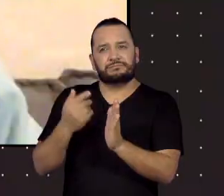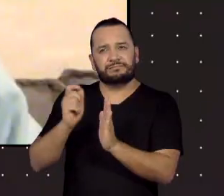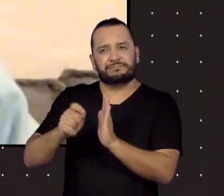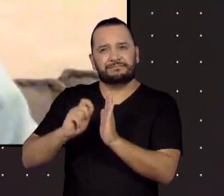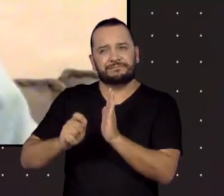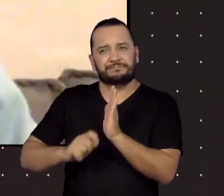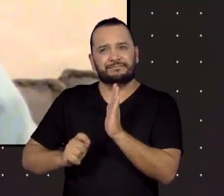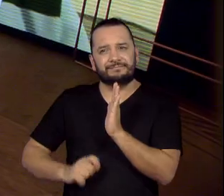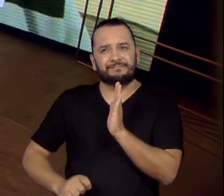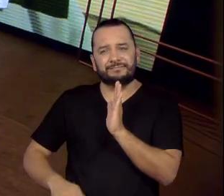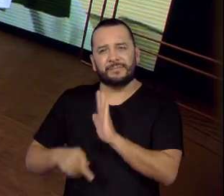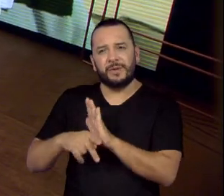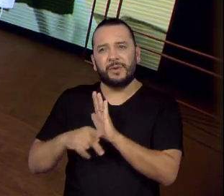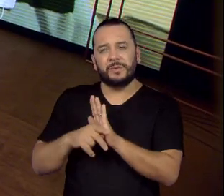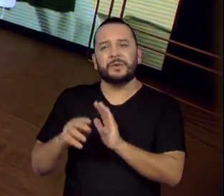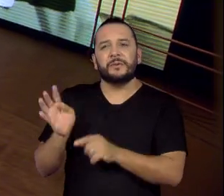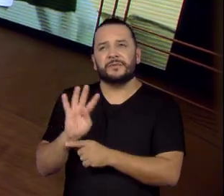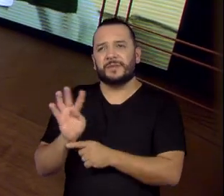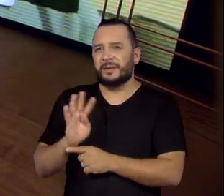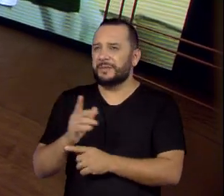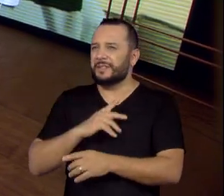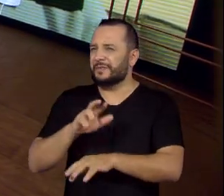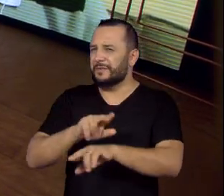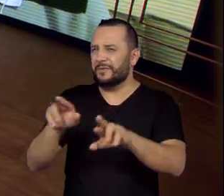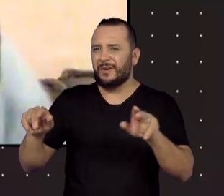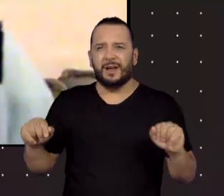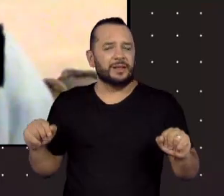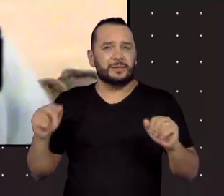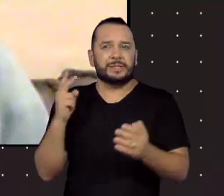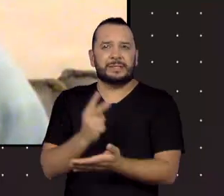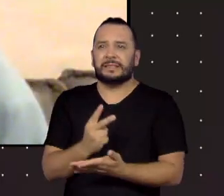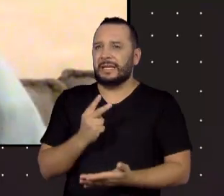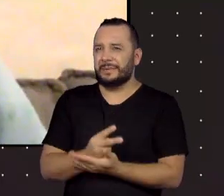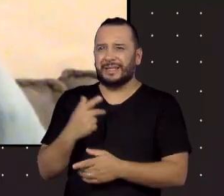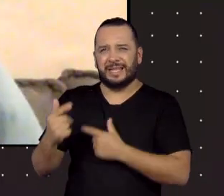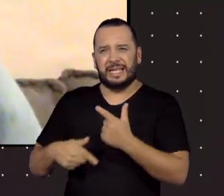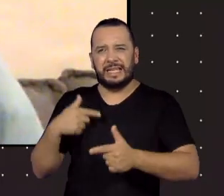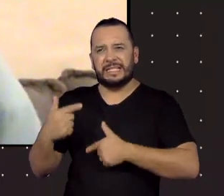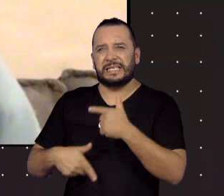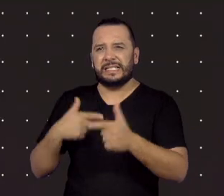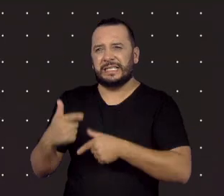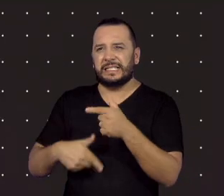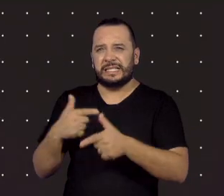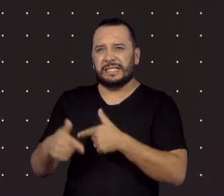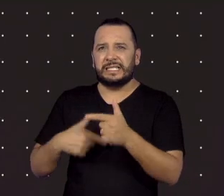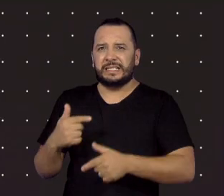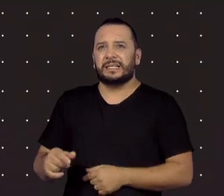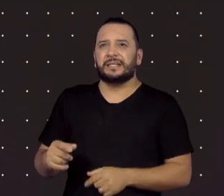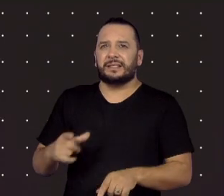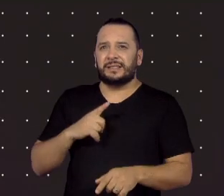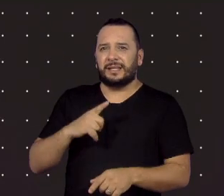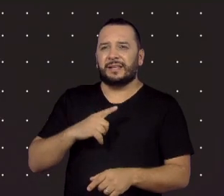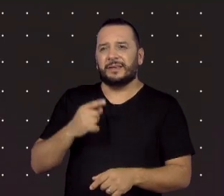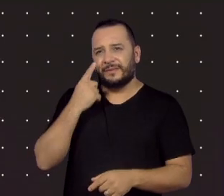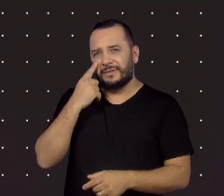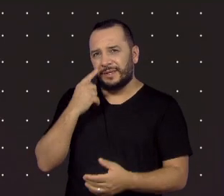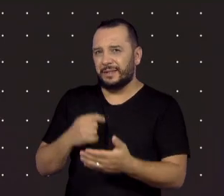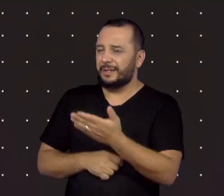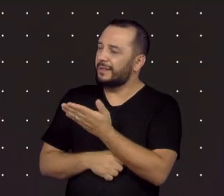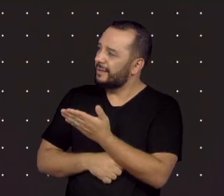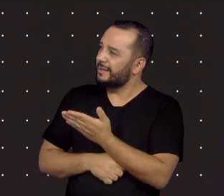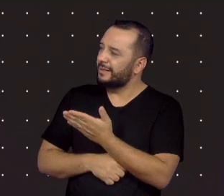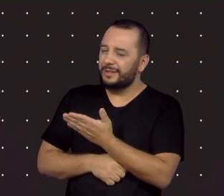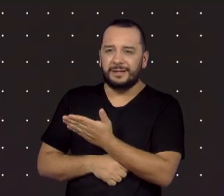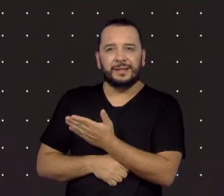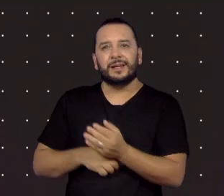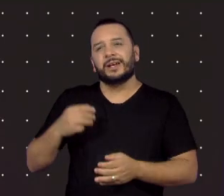Francesco Rosi, e aquilo era efervescente. E eu tinha visto também Dolce Vita, que